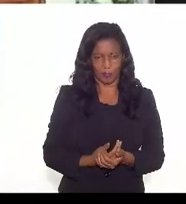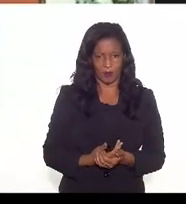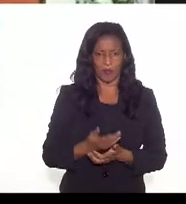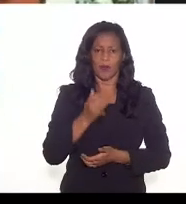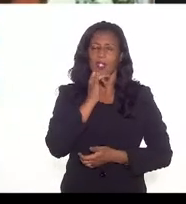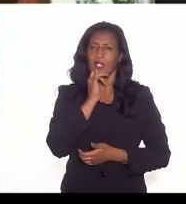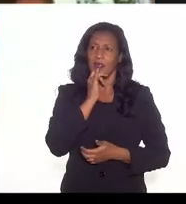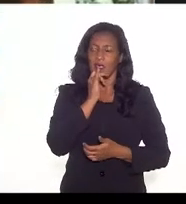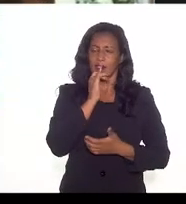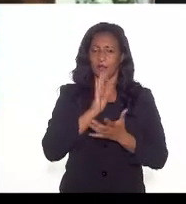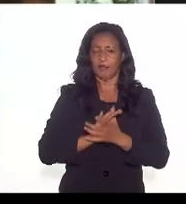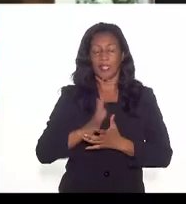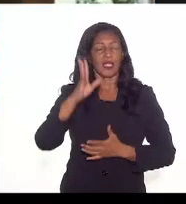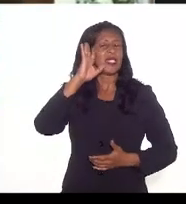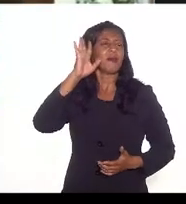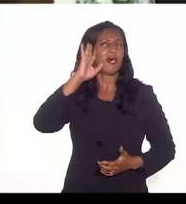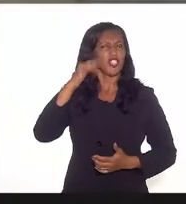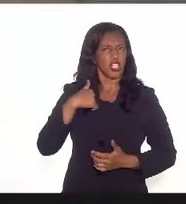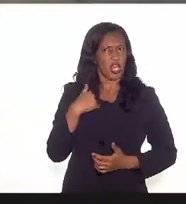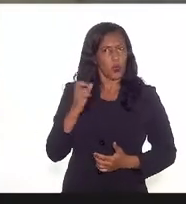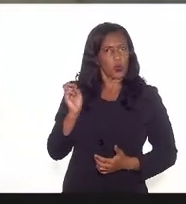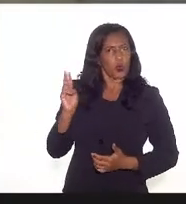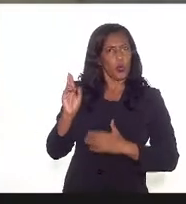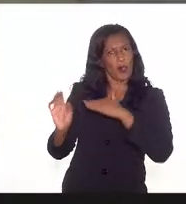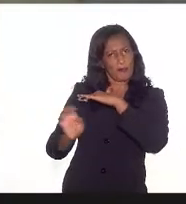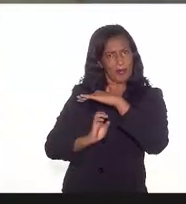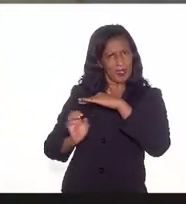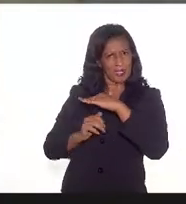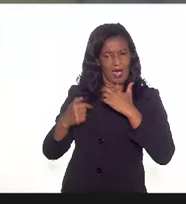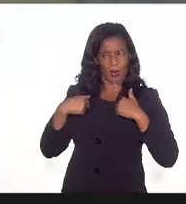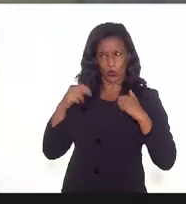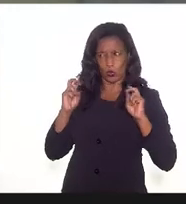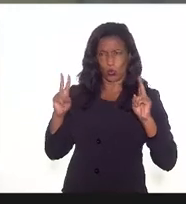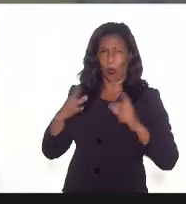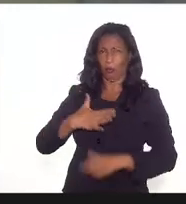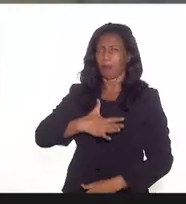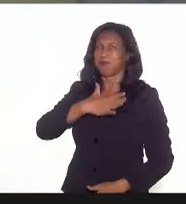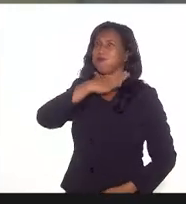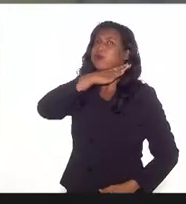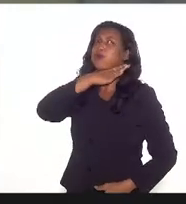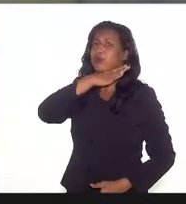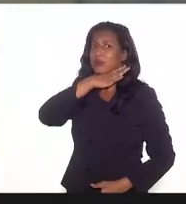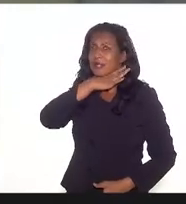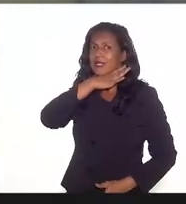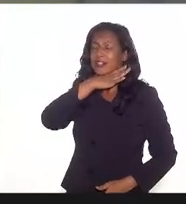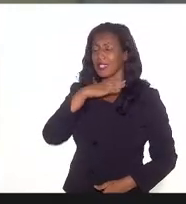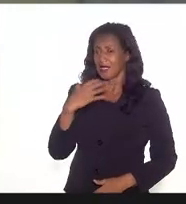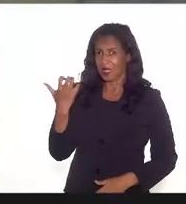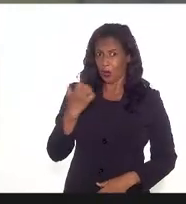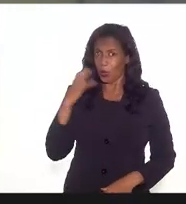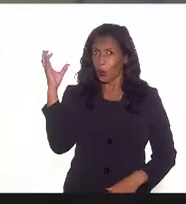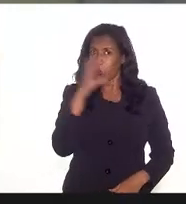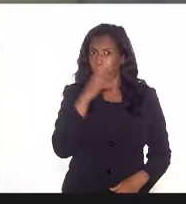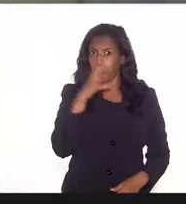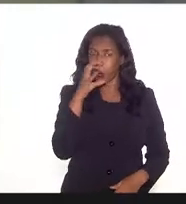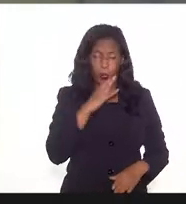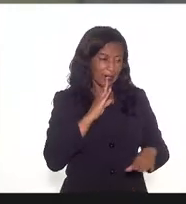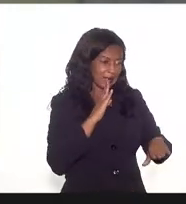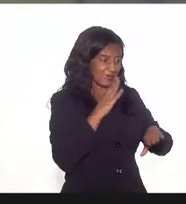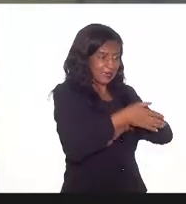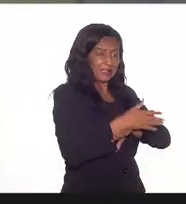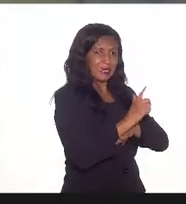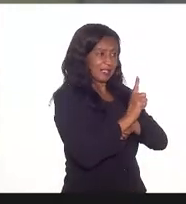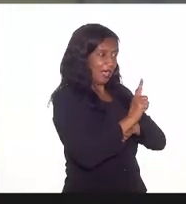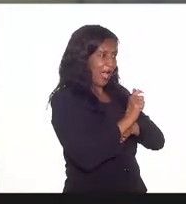Olha só, imagina que eu sou um pequeno empresário, eu estou com a corda no pescoço, eu quero correr para a AGRio para entrar